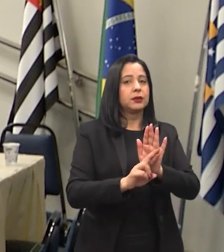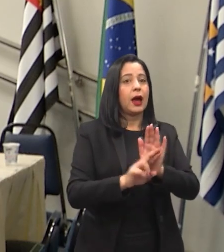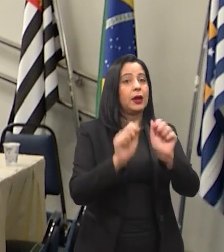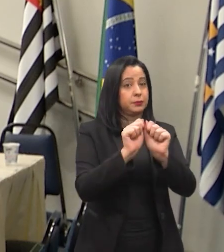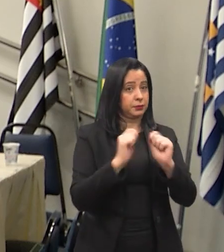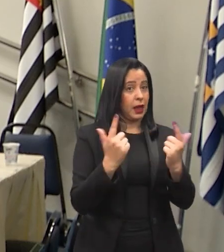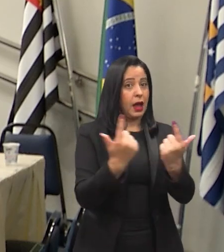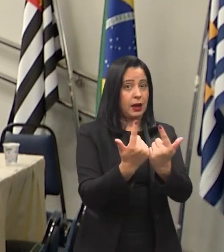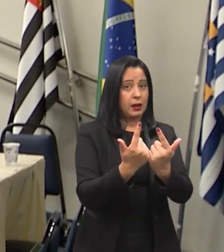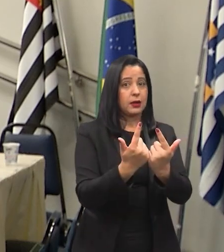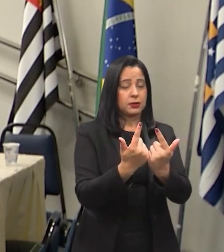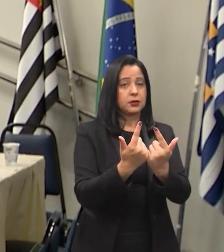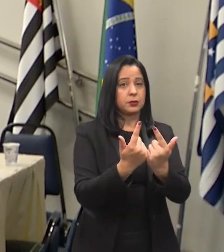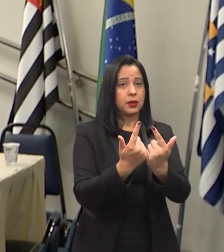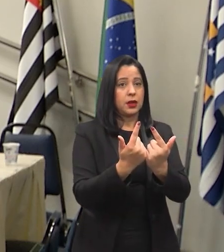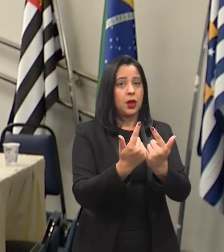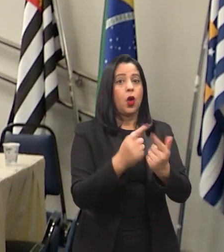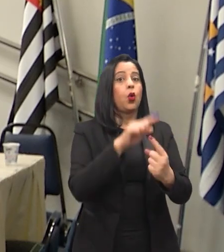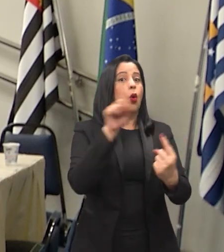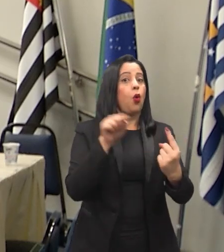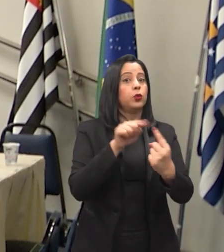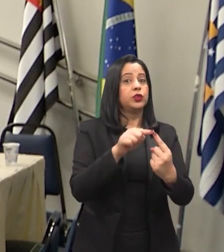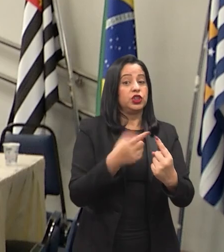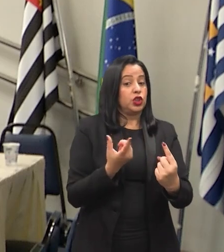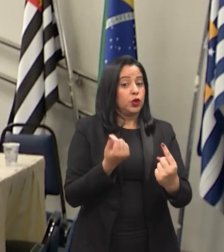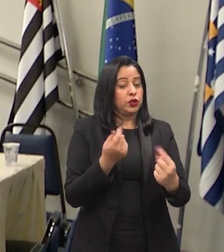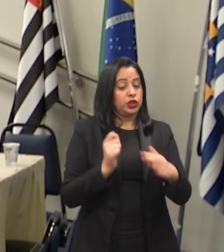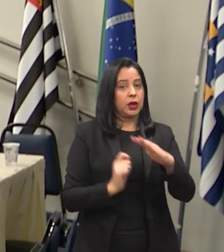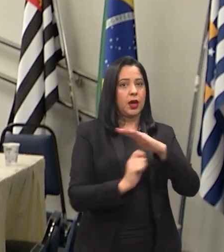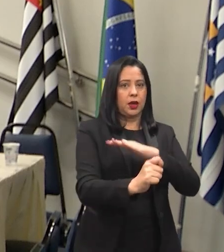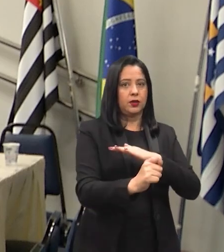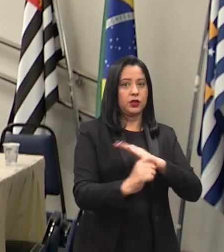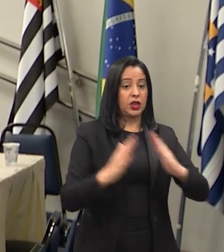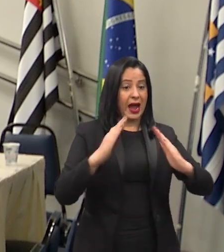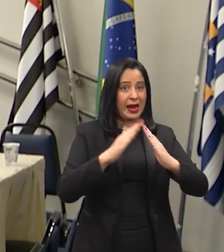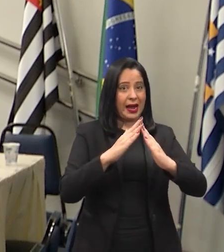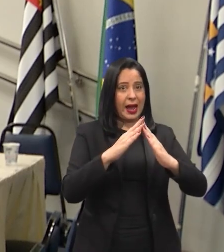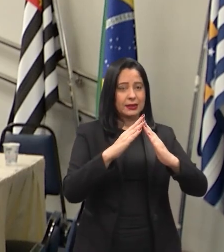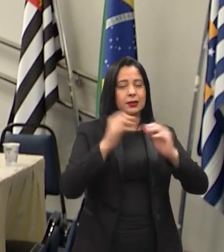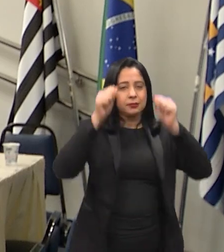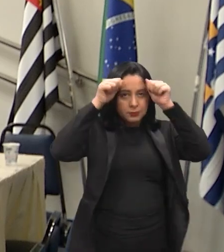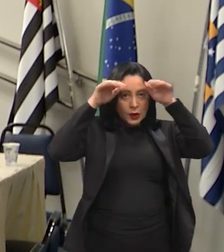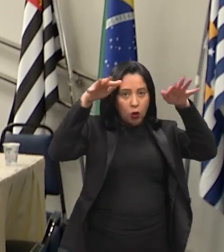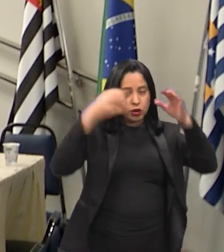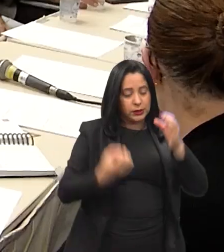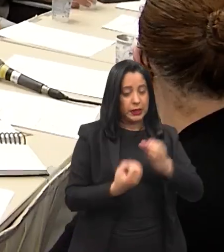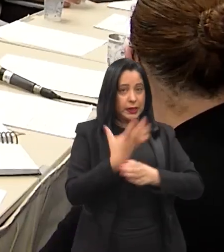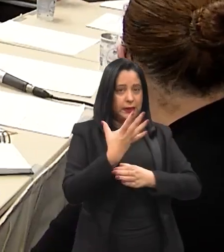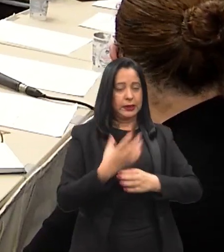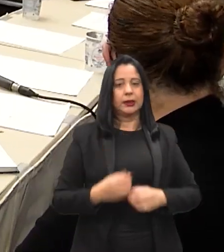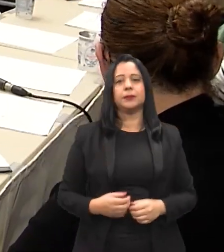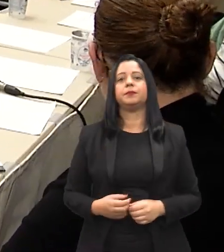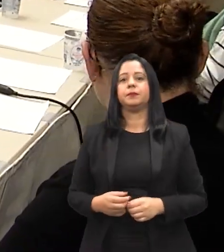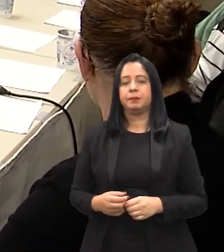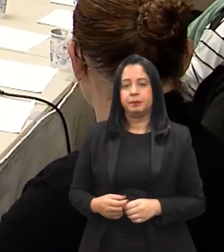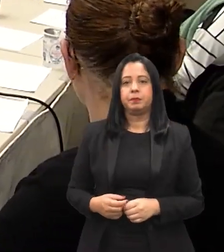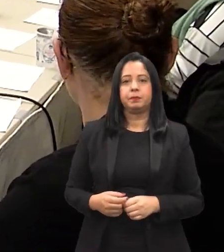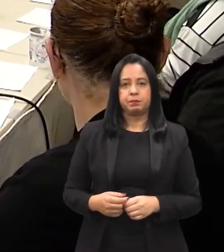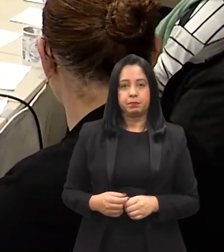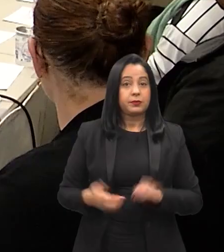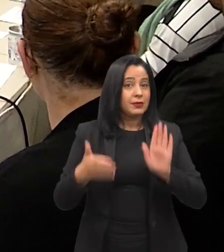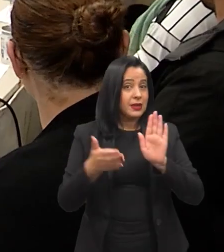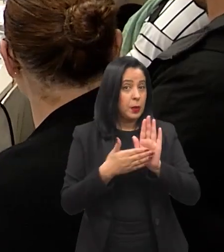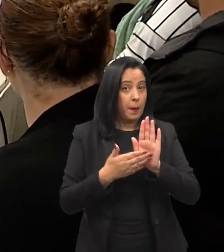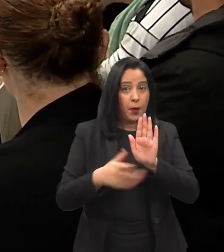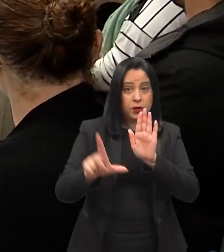inclusive anúncio de recursos, né, para a gente auxiliar na construção e se tornar realidade a Casa do Autista. Para os parlamentares, o